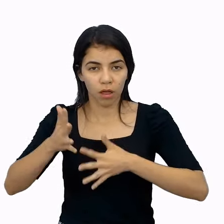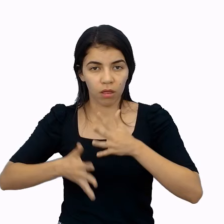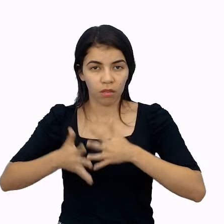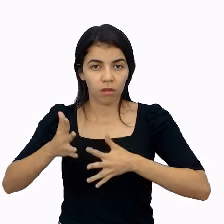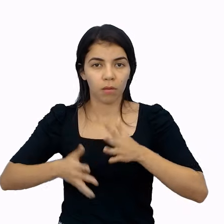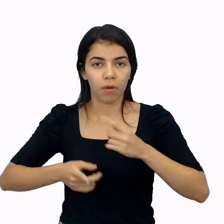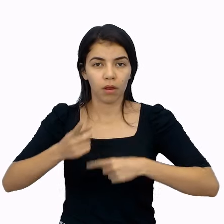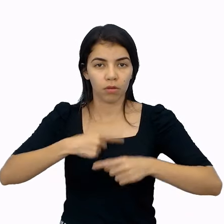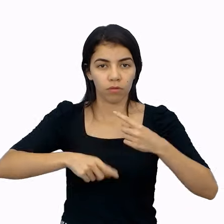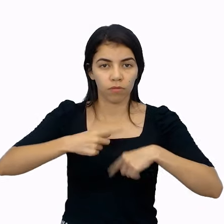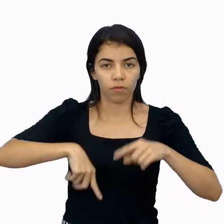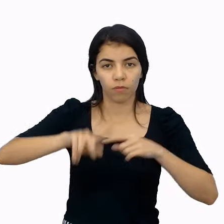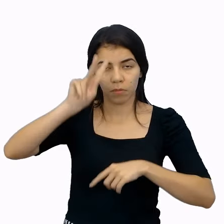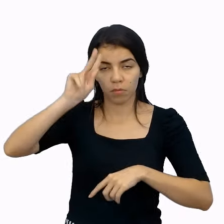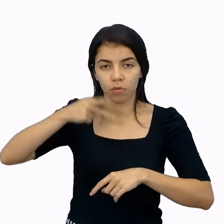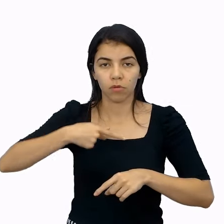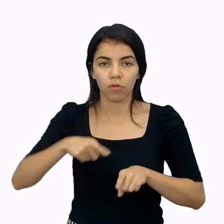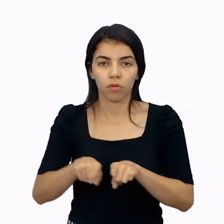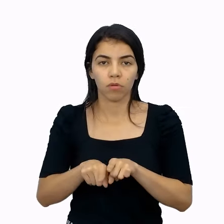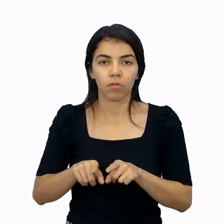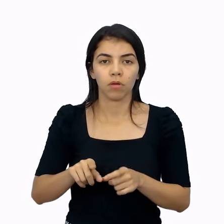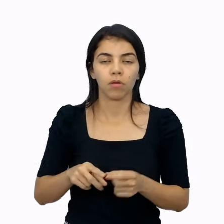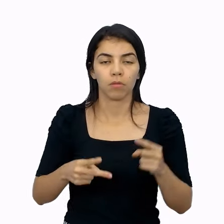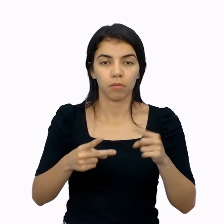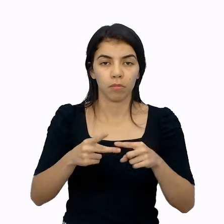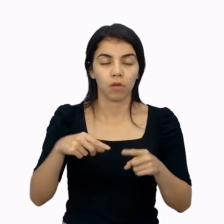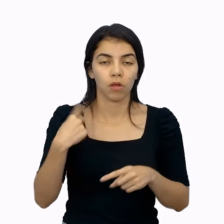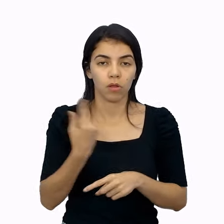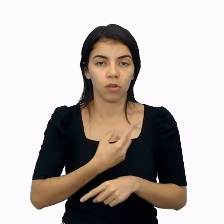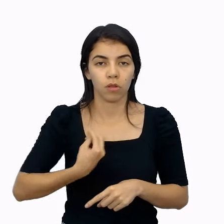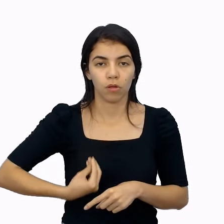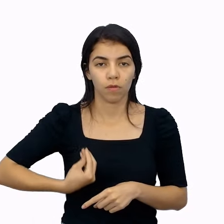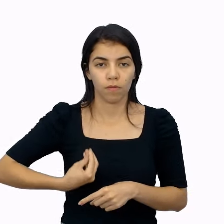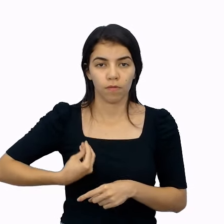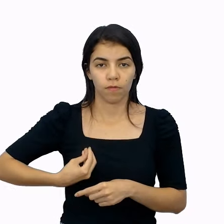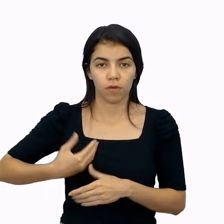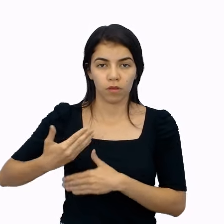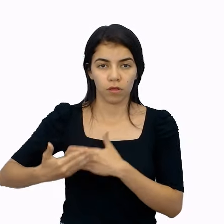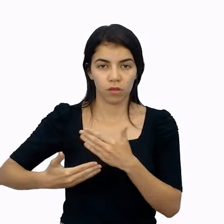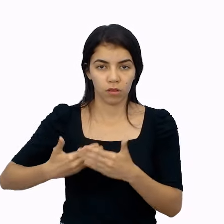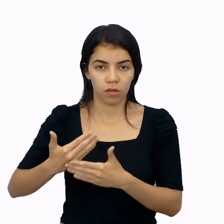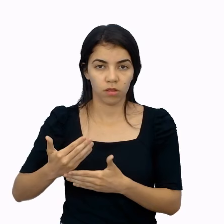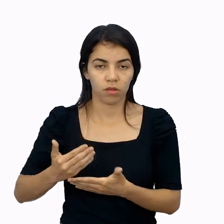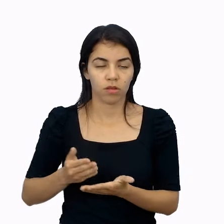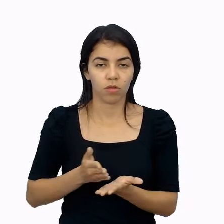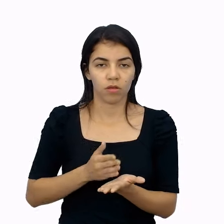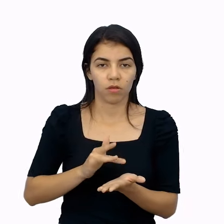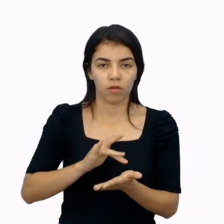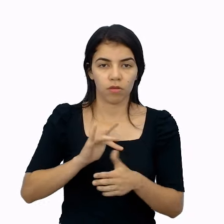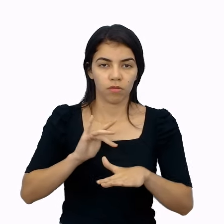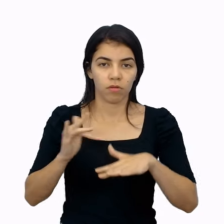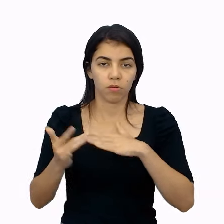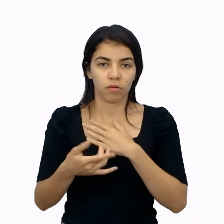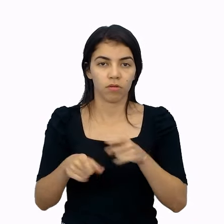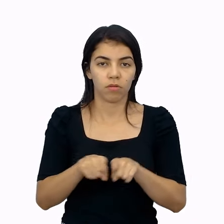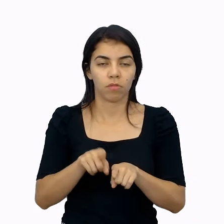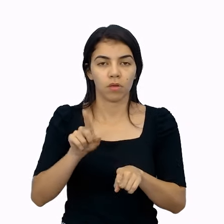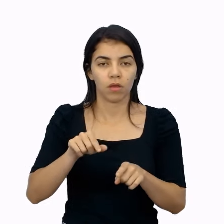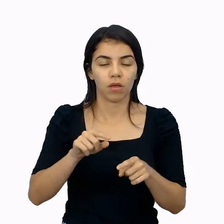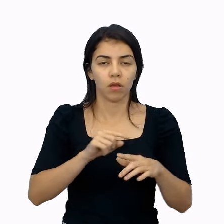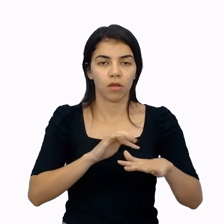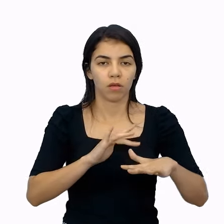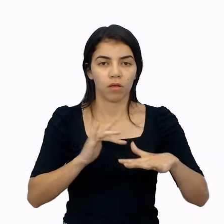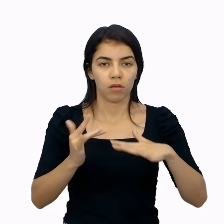desenvolvimento pessoal? Podemos viver sem ter perfil em redes sociais? Então, essa discussão fica na